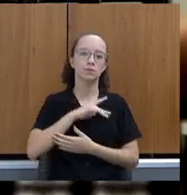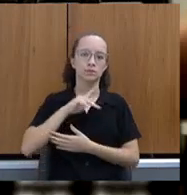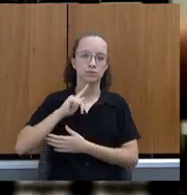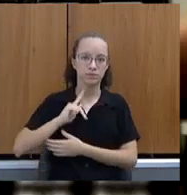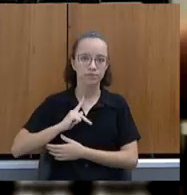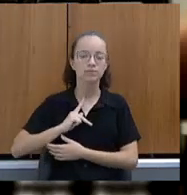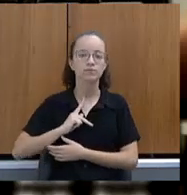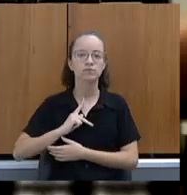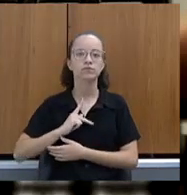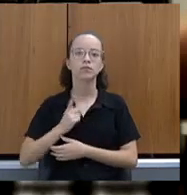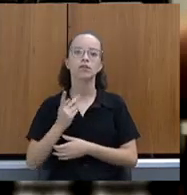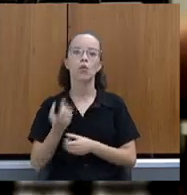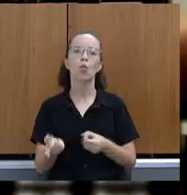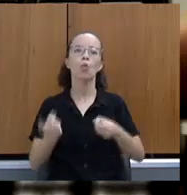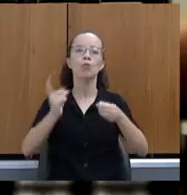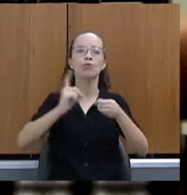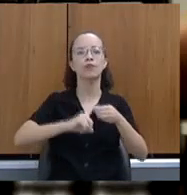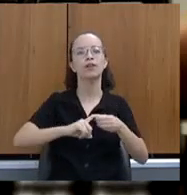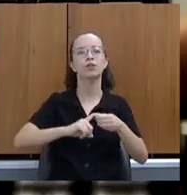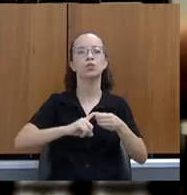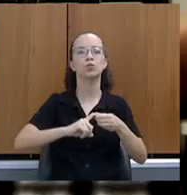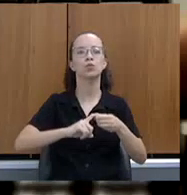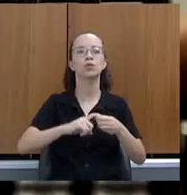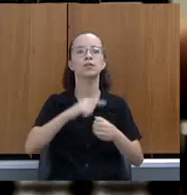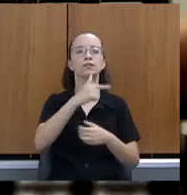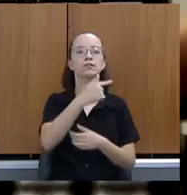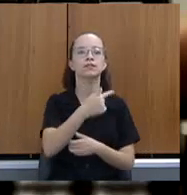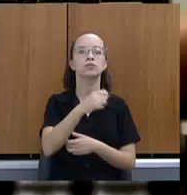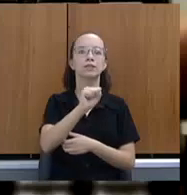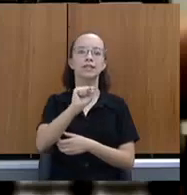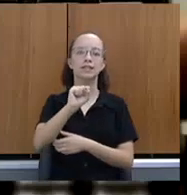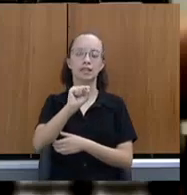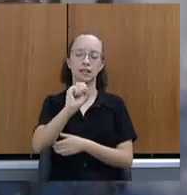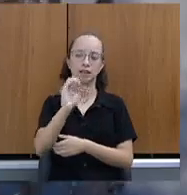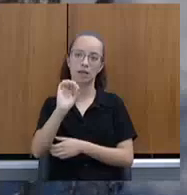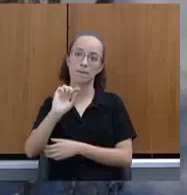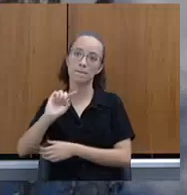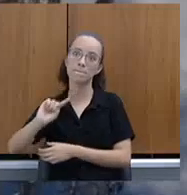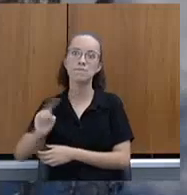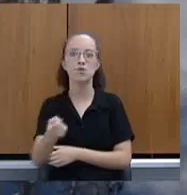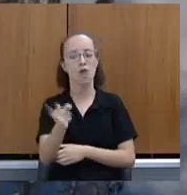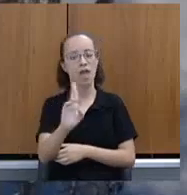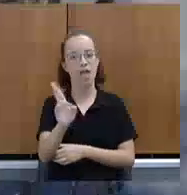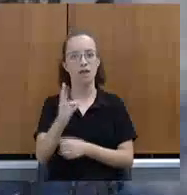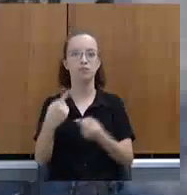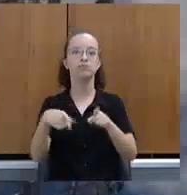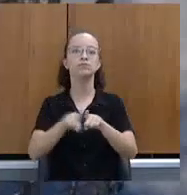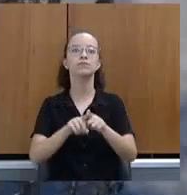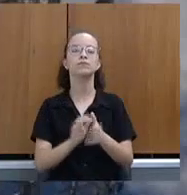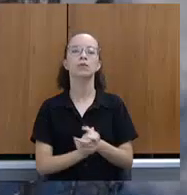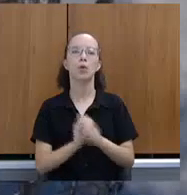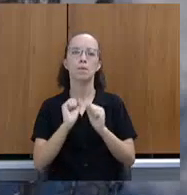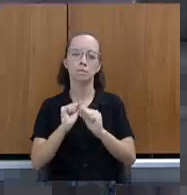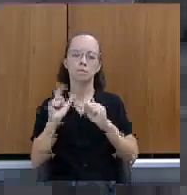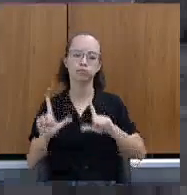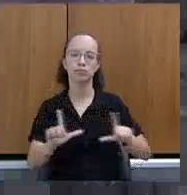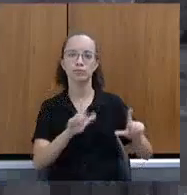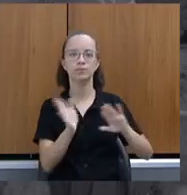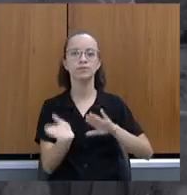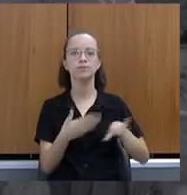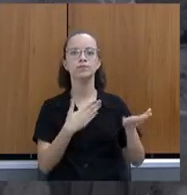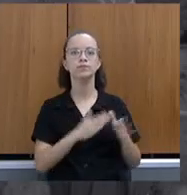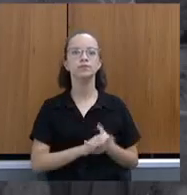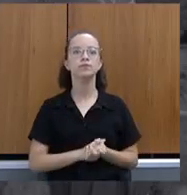um convênio valor de 780 mil reais pode passar pode passar também